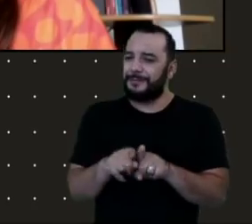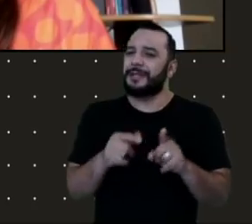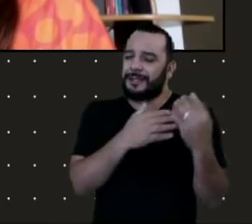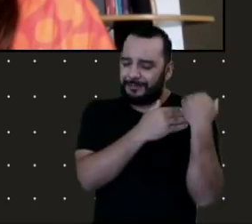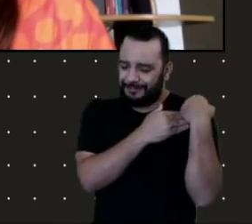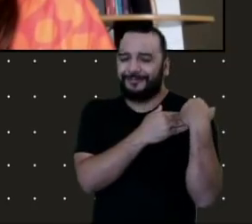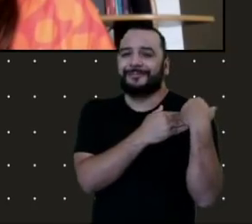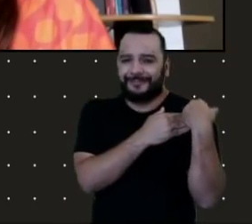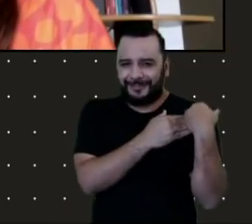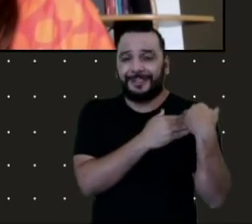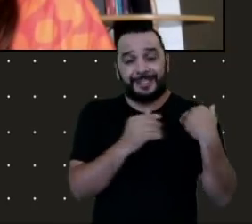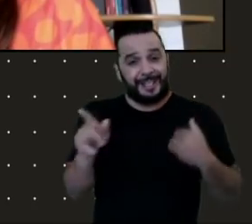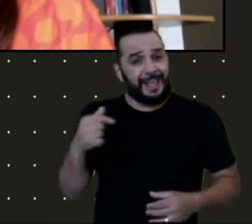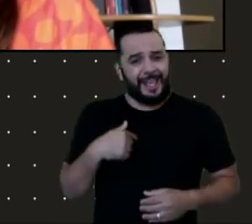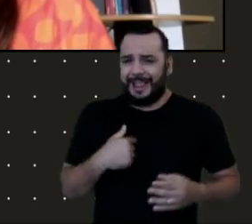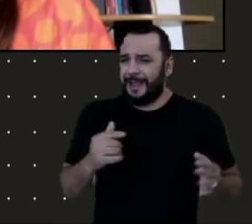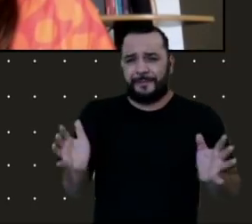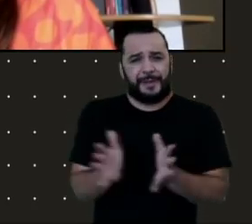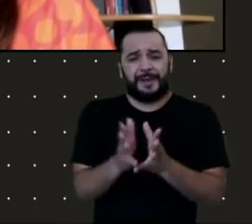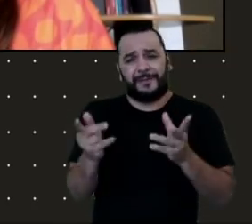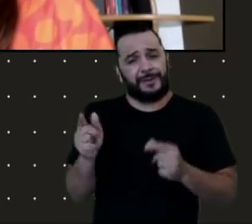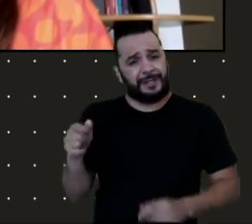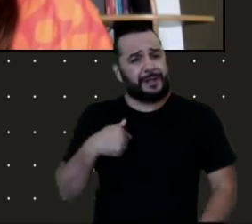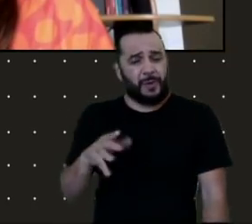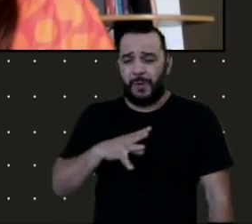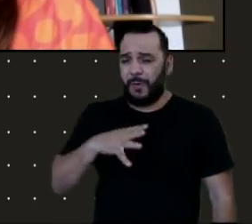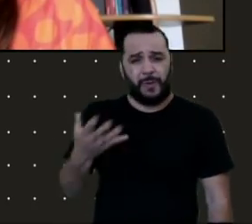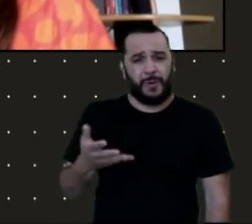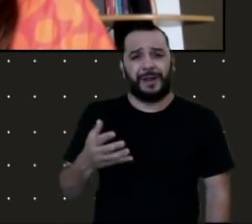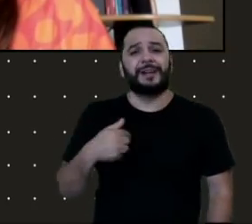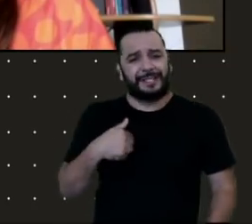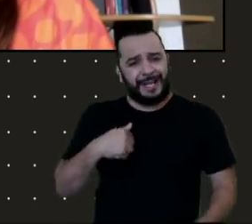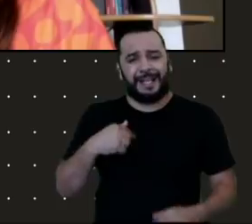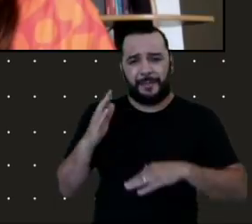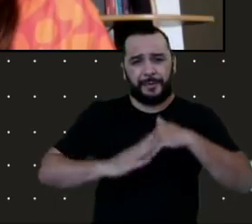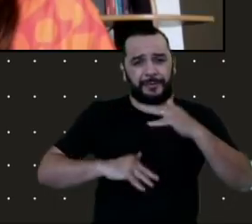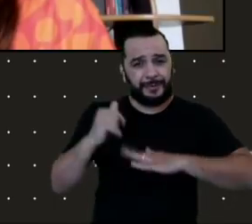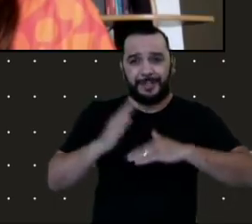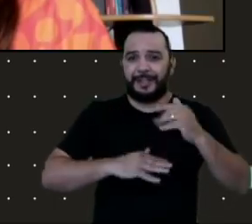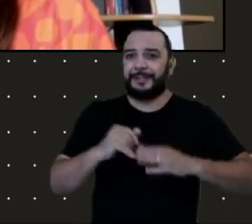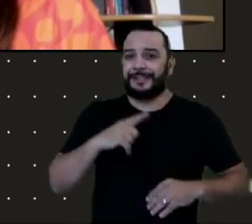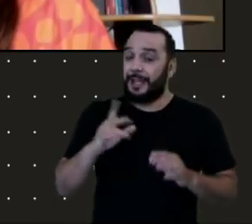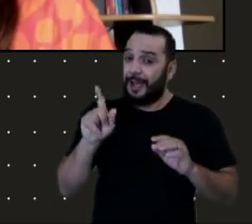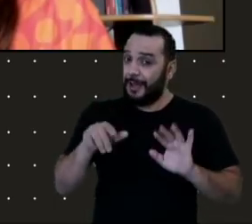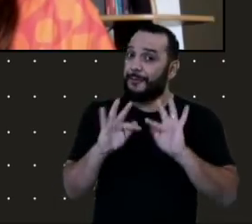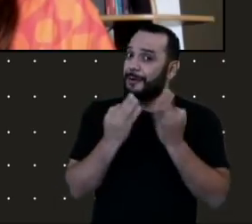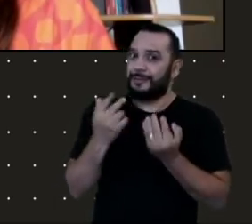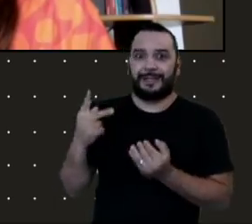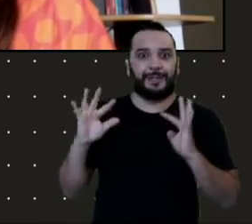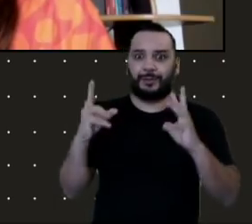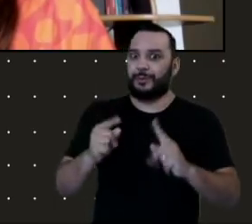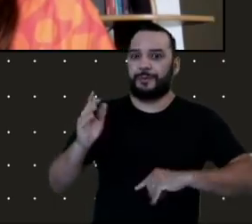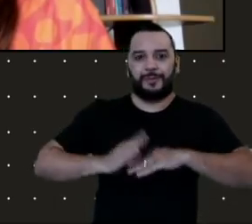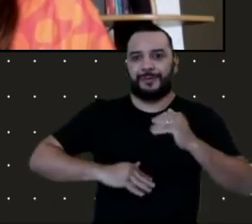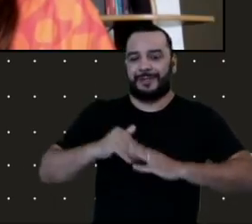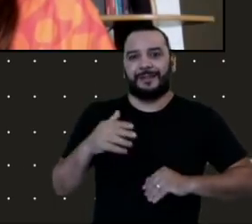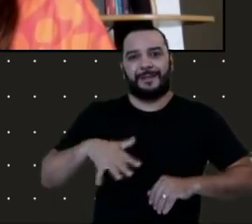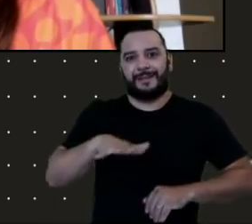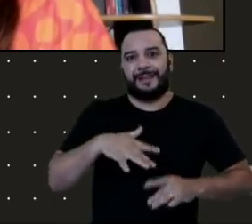no sapateado. E por muitos meses foi maravilhoso ter conhecido a Beth, ter podido dividir o palco com